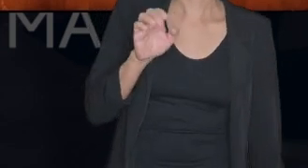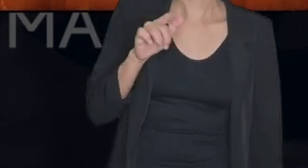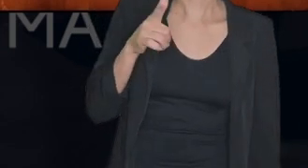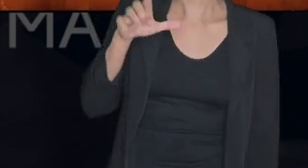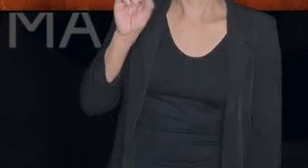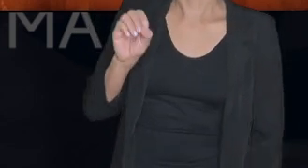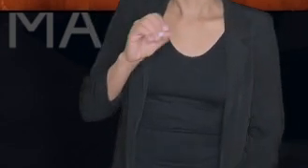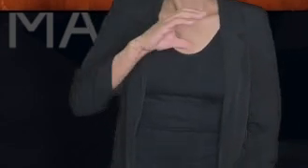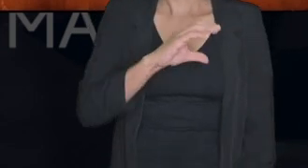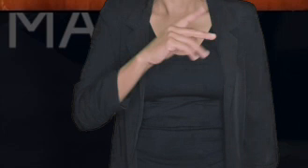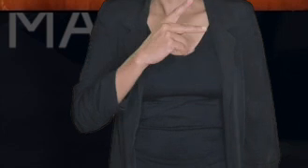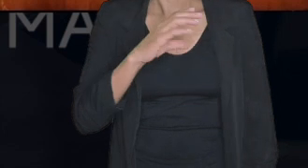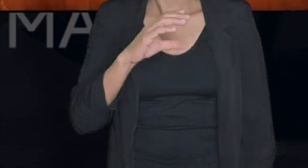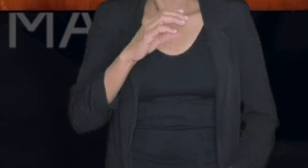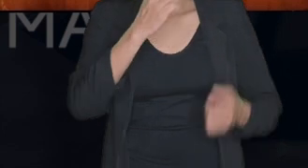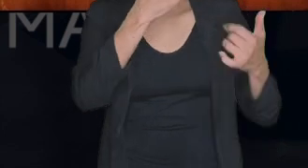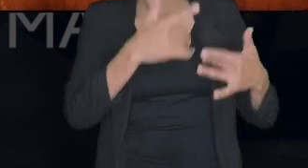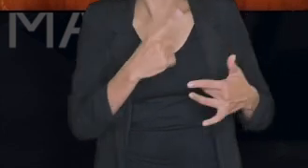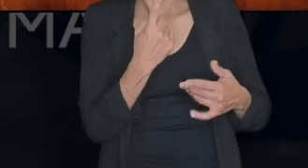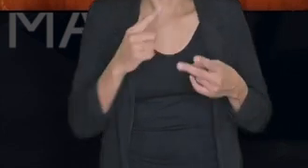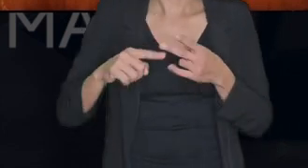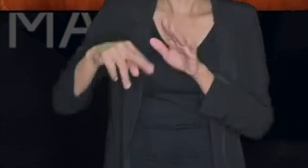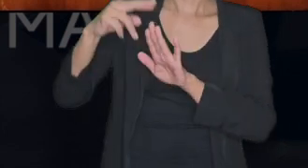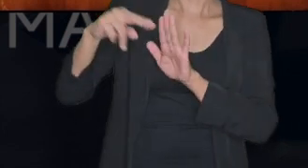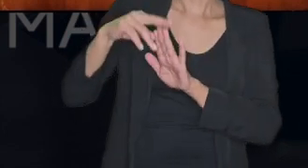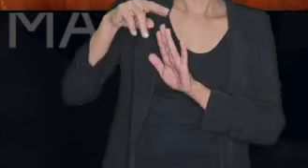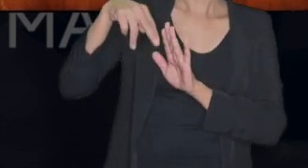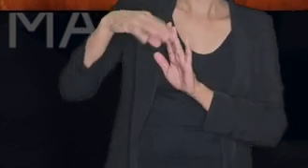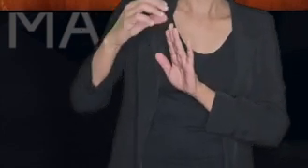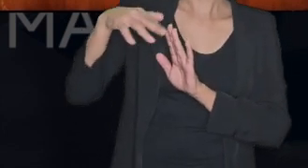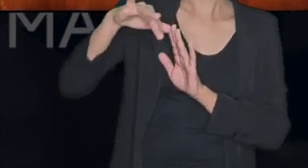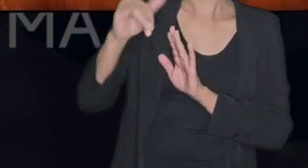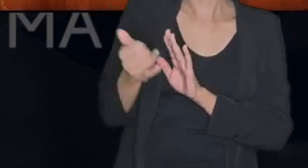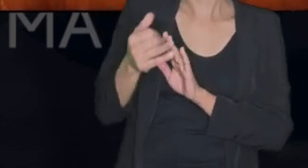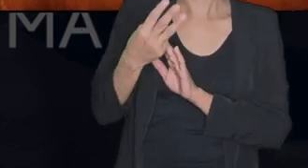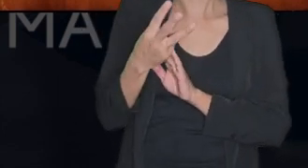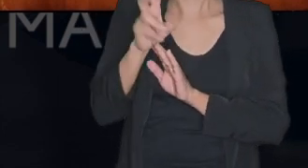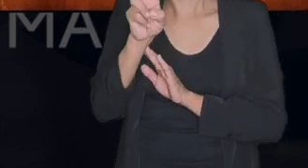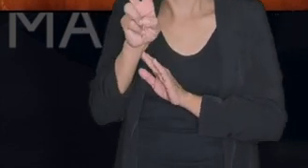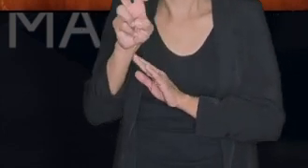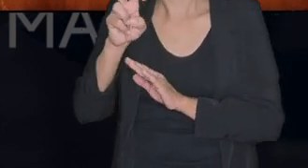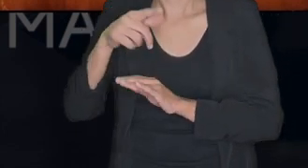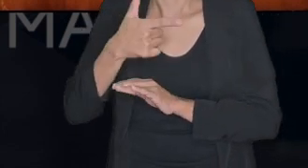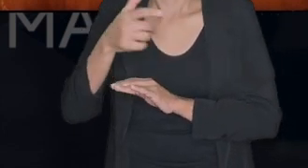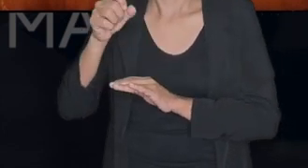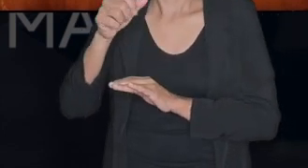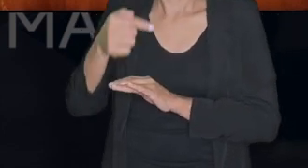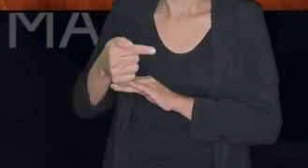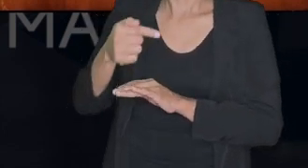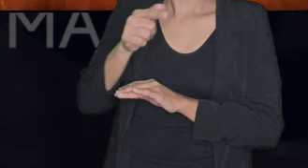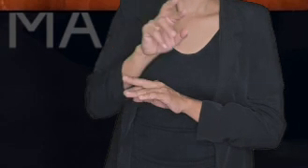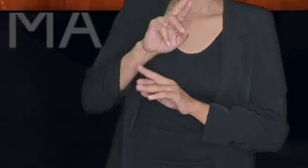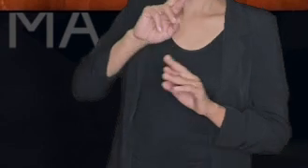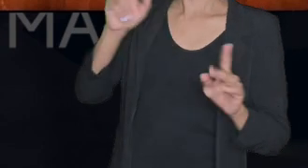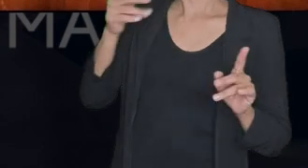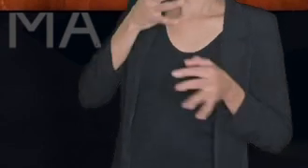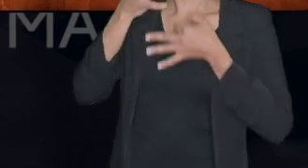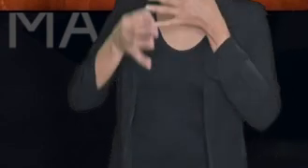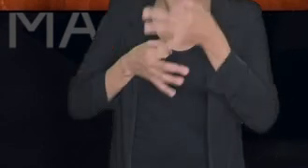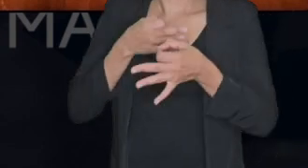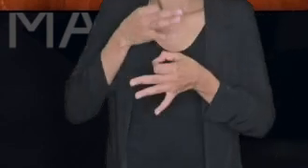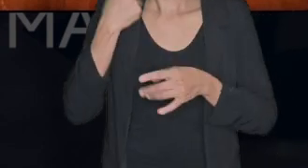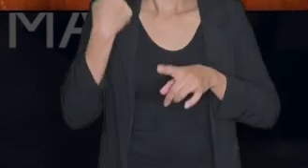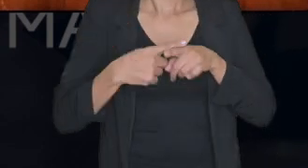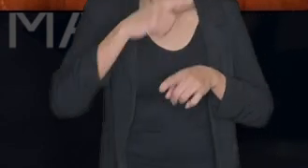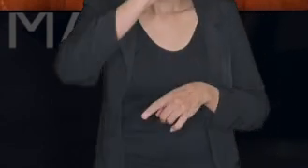a resolução CNJ 35 de 2007 diz outra. Por quê? Porque no Brasil nós temos um estilo de